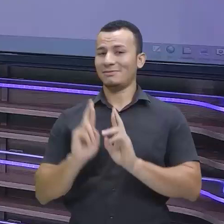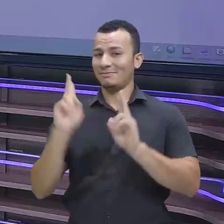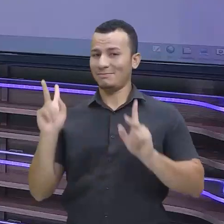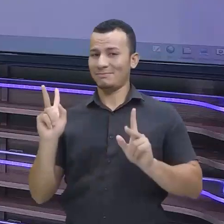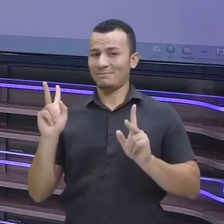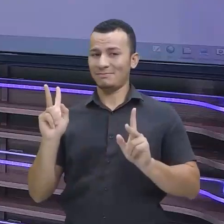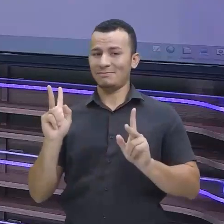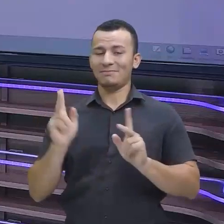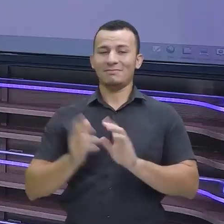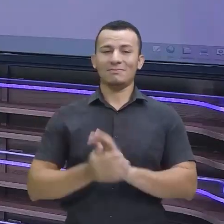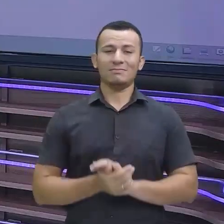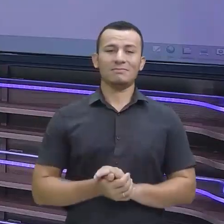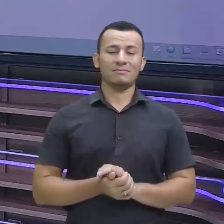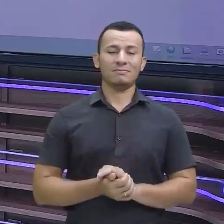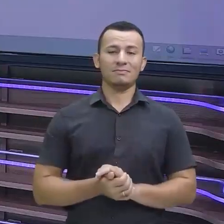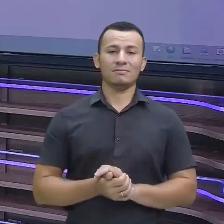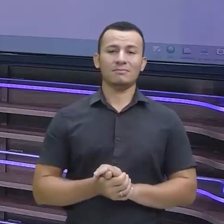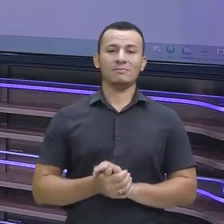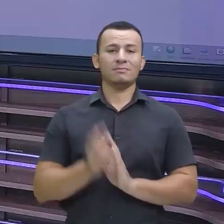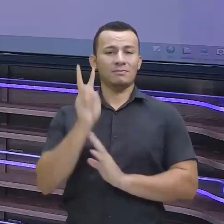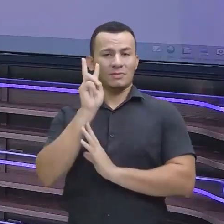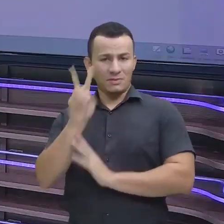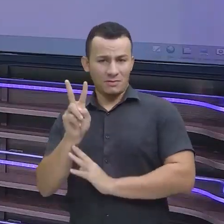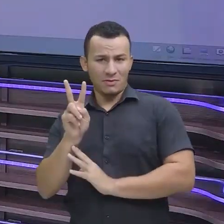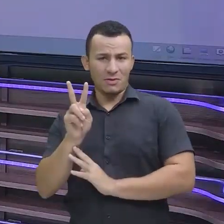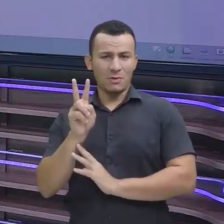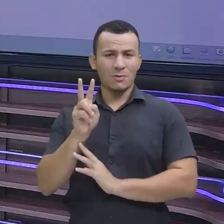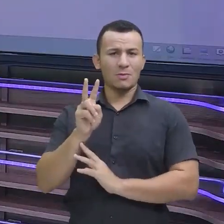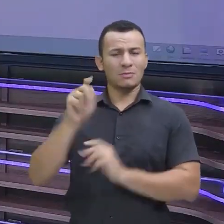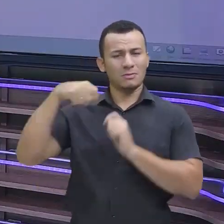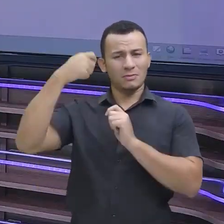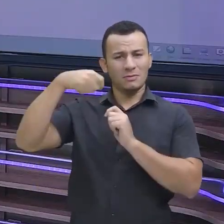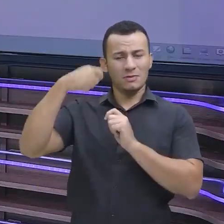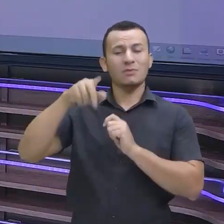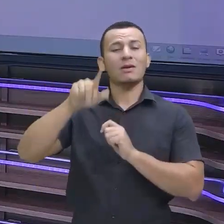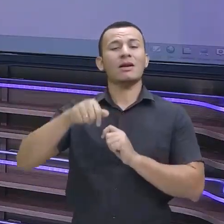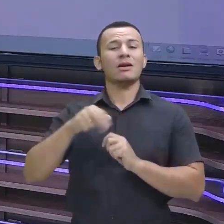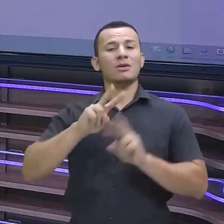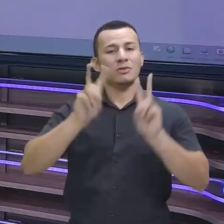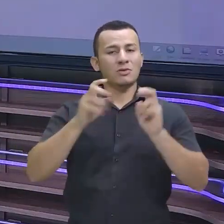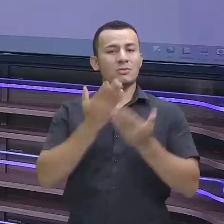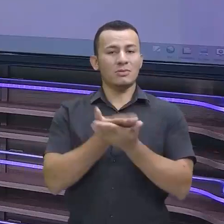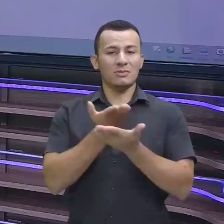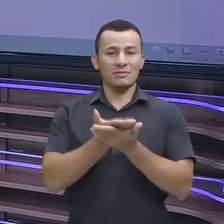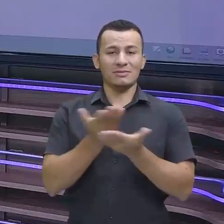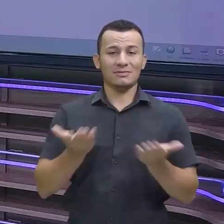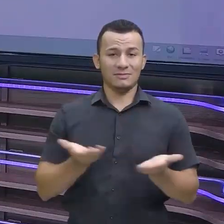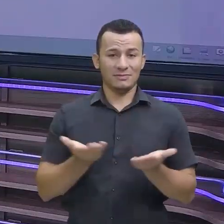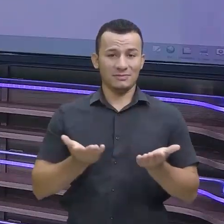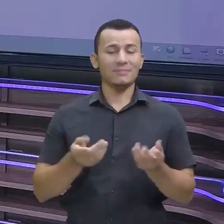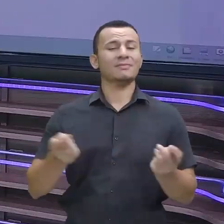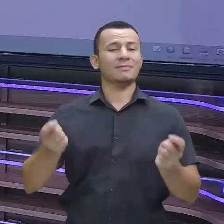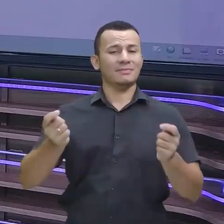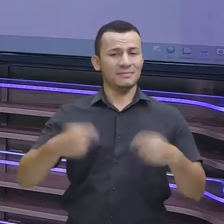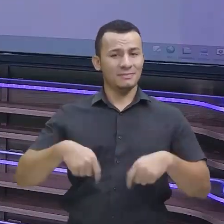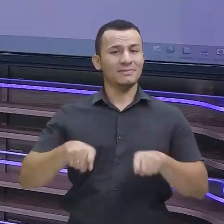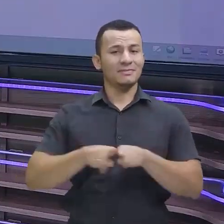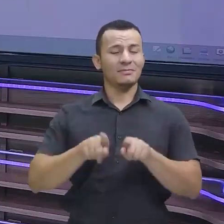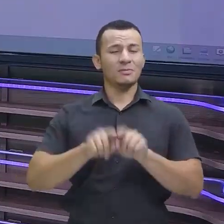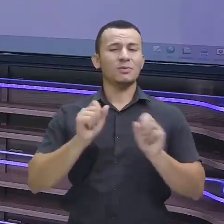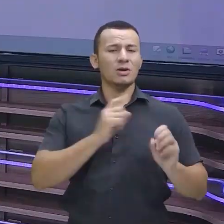Então é isso, o que a Velminha falou é isso que nós vamos estudar hoje. Isso nos possibilita